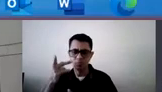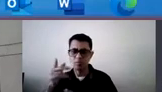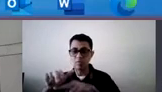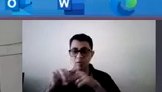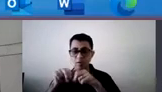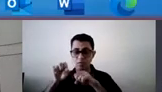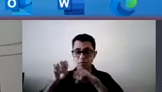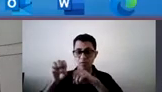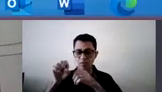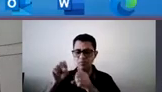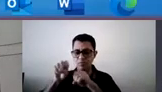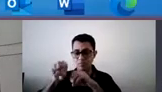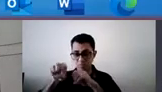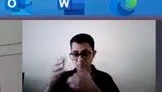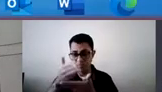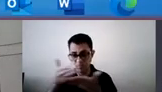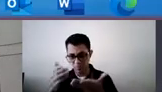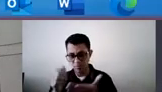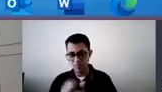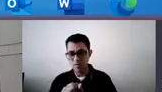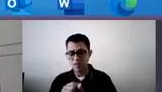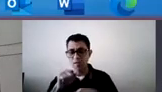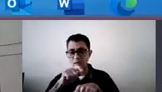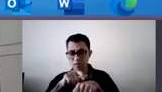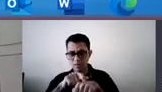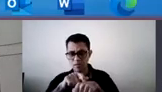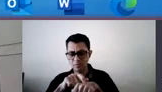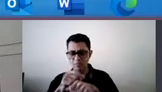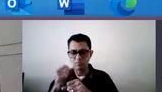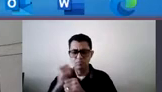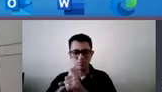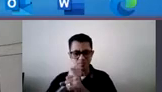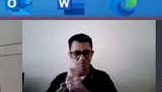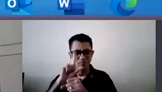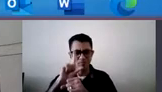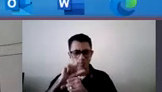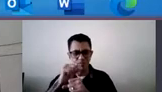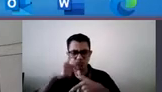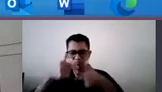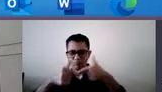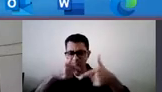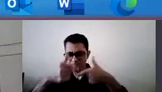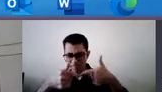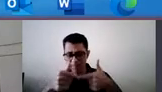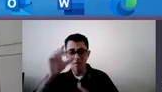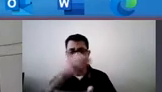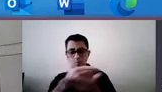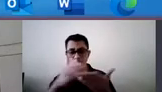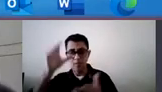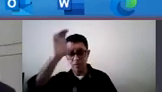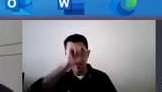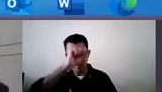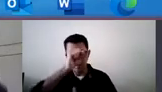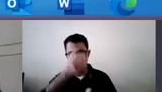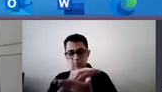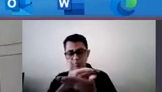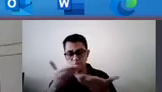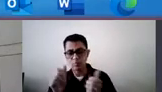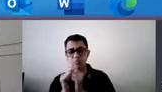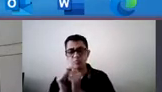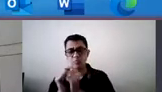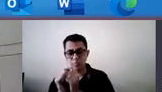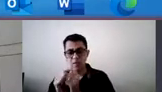educação integral. E nesses mais de 10 anos que nós estamos juntos, nós aprendemos muito. Nós